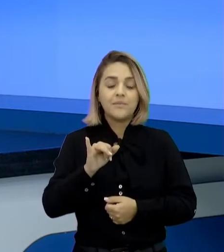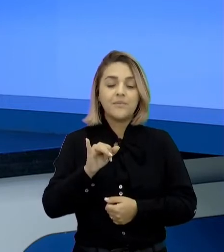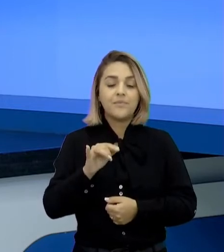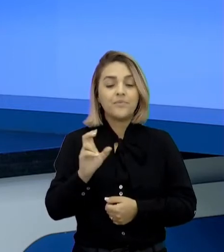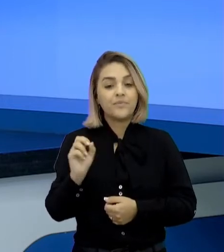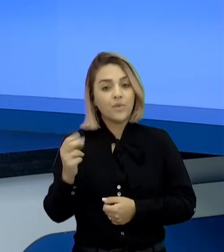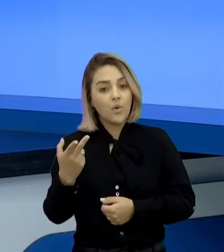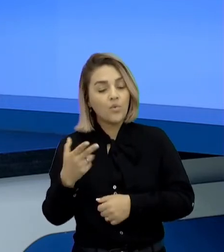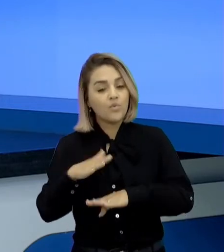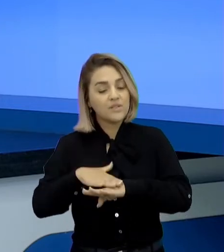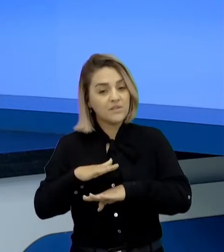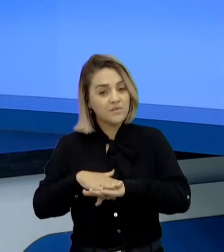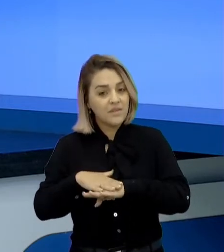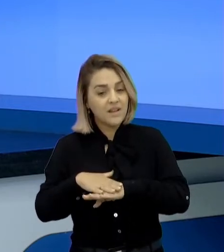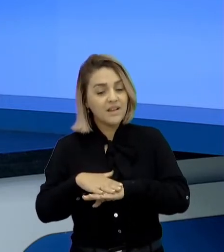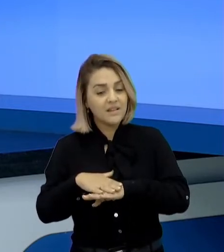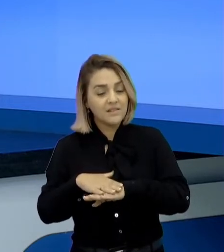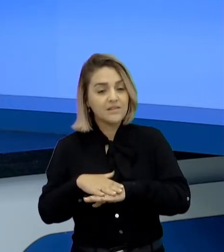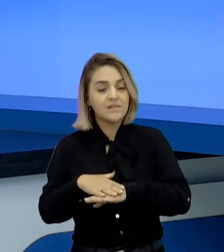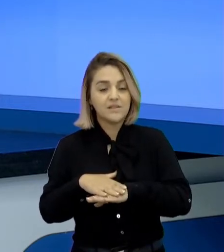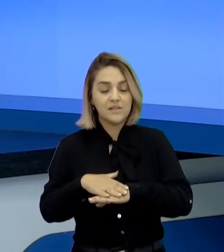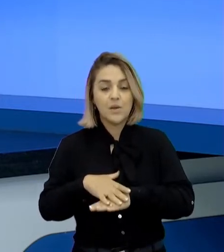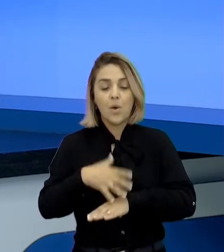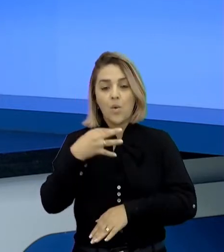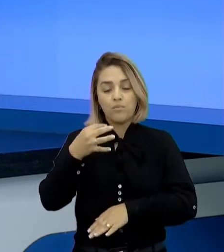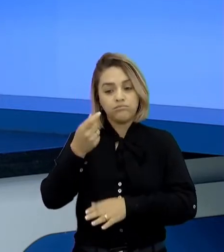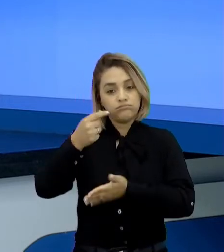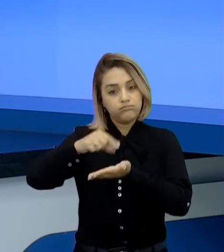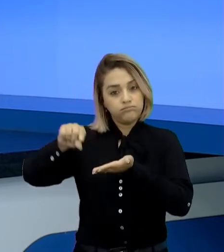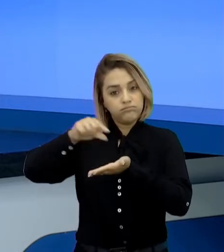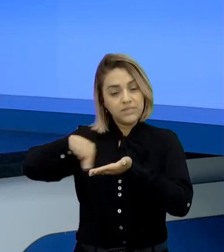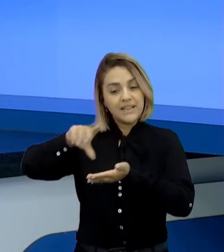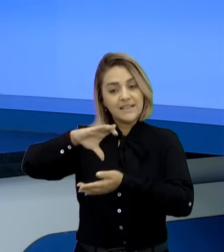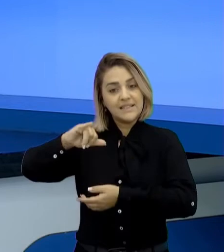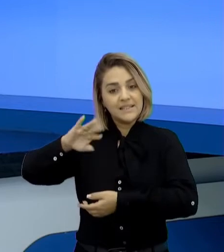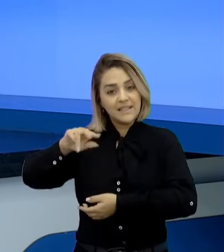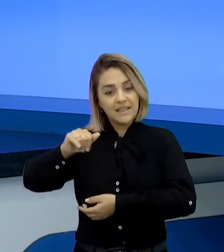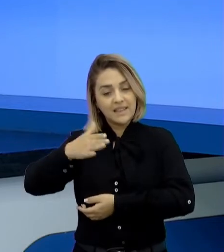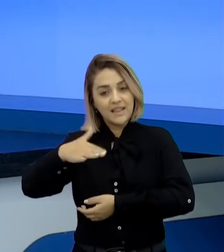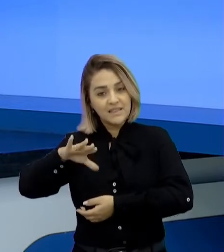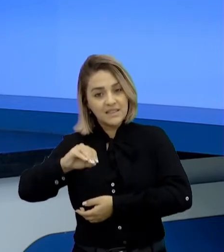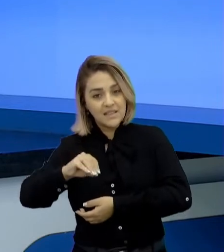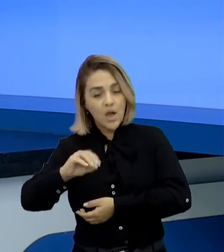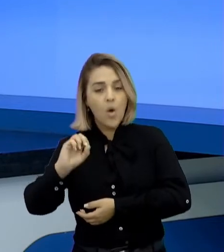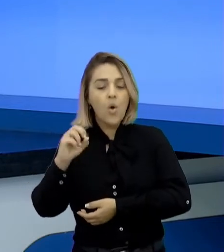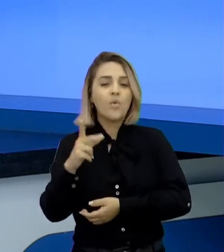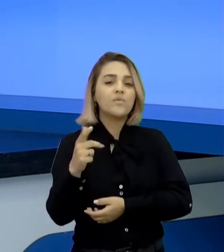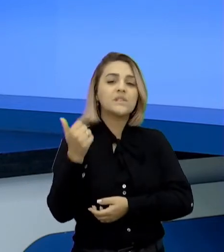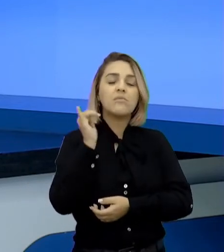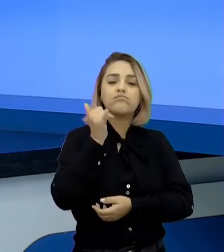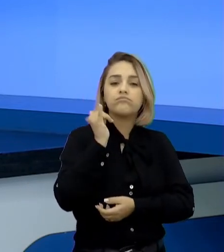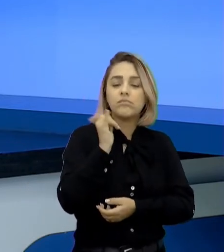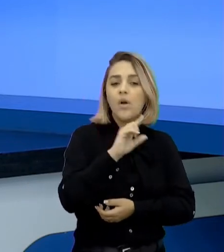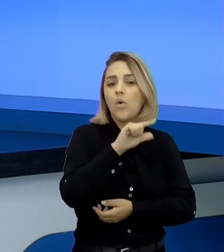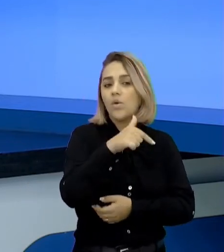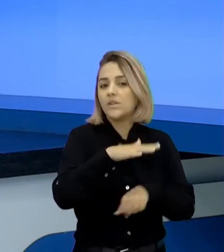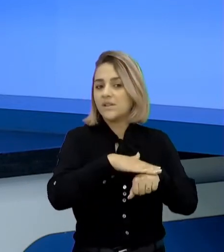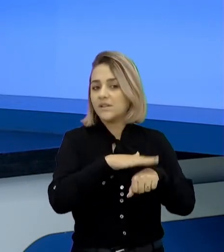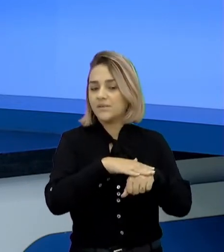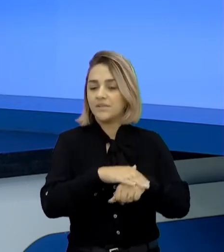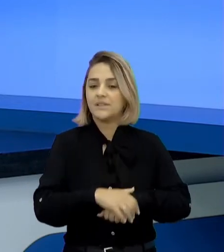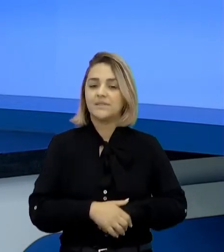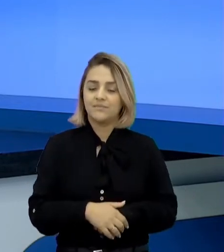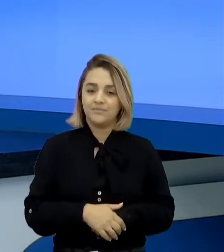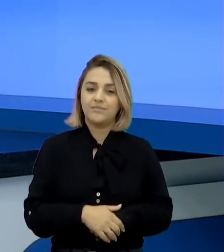ou você faz com a citação direta ali, ou então você conta o que ele disse, que daí já é diferente, já passou por uma